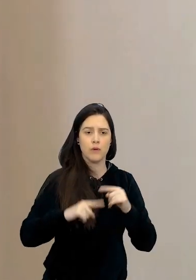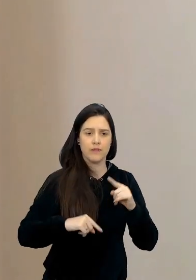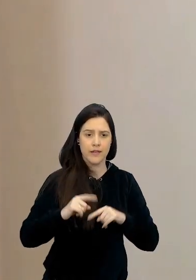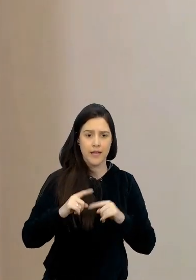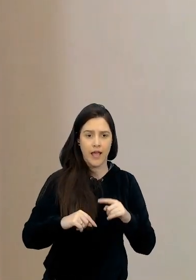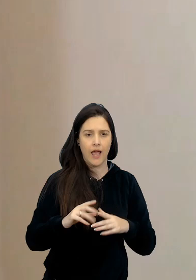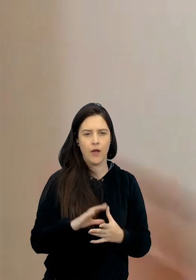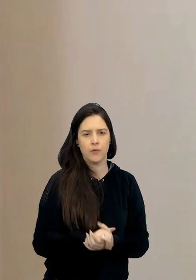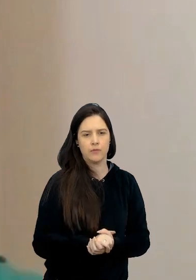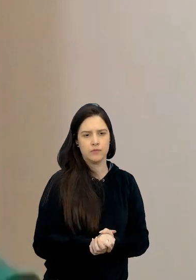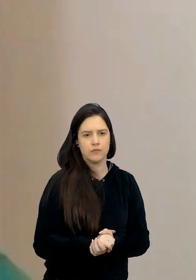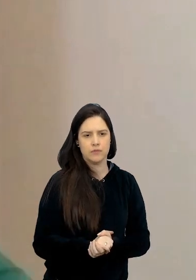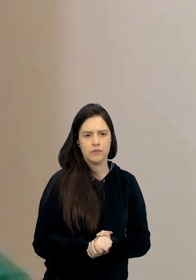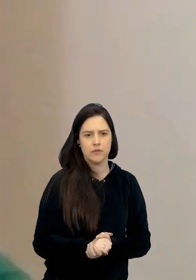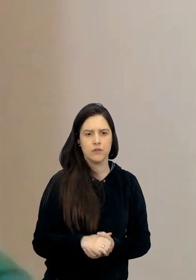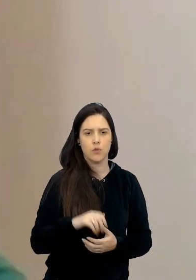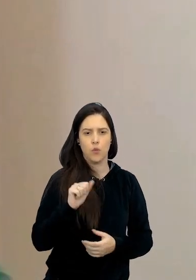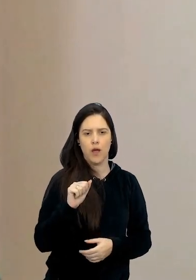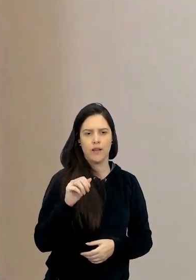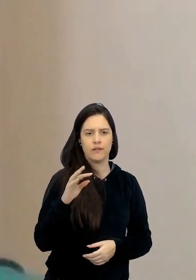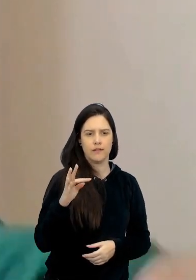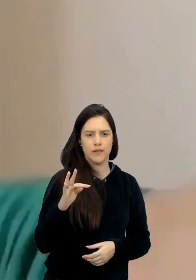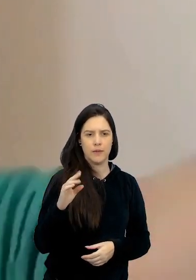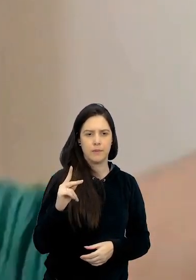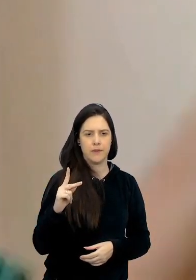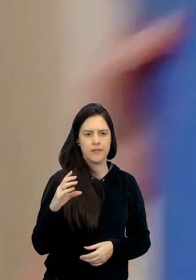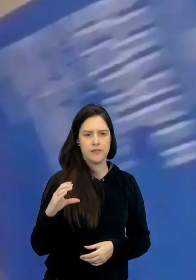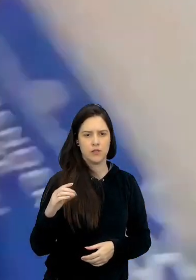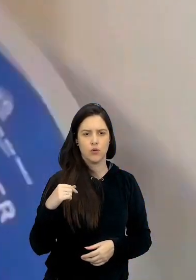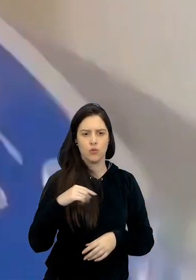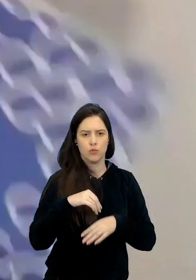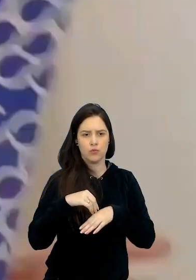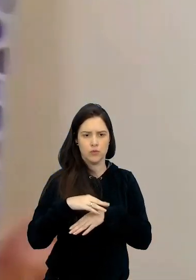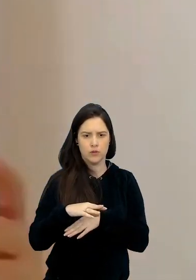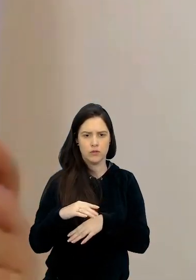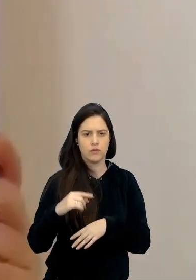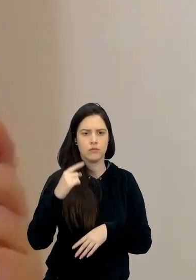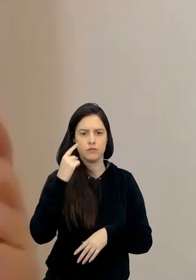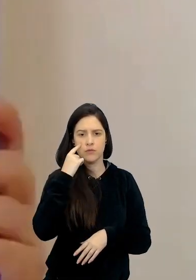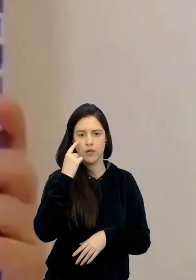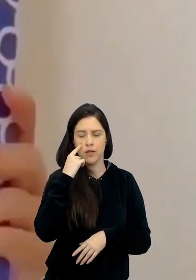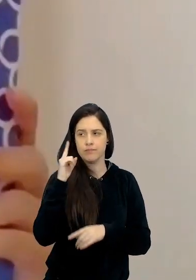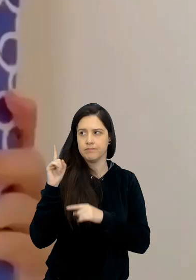material do Aprender Sempre, né, com vocês, ou podendo olhar,